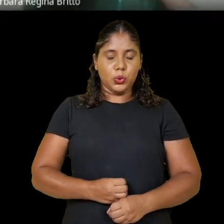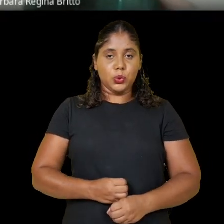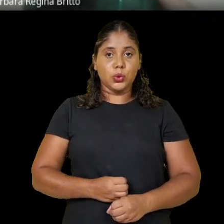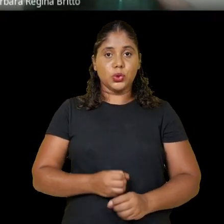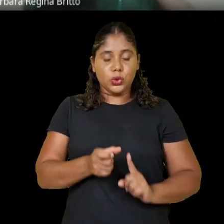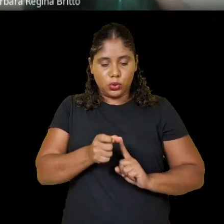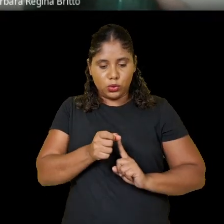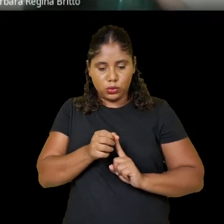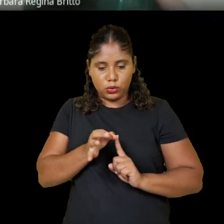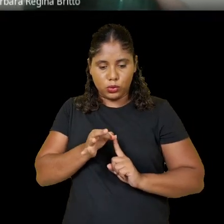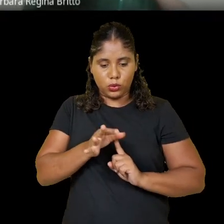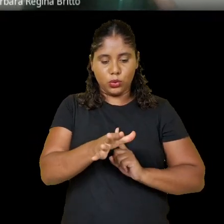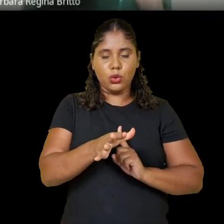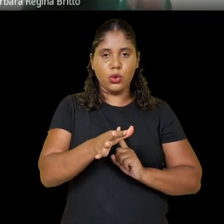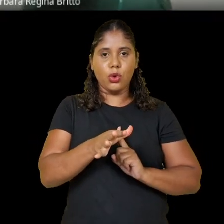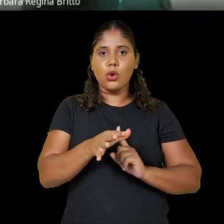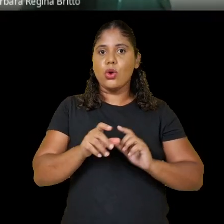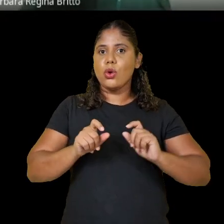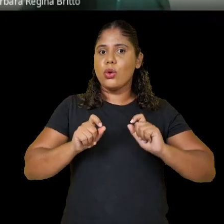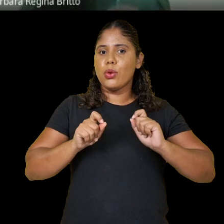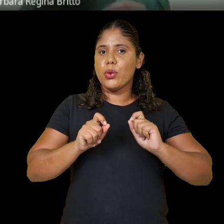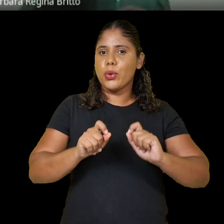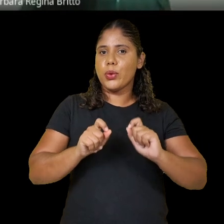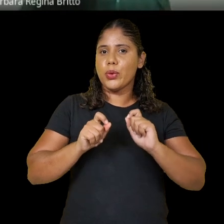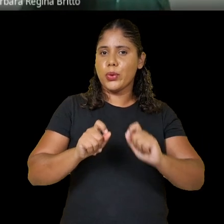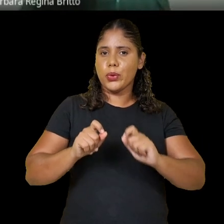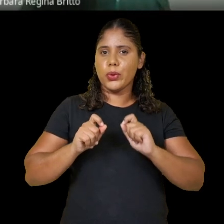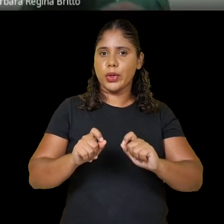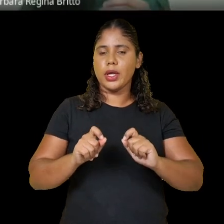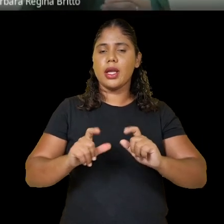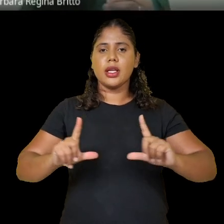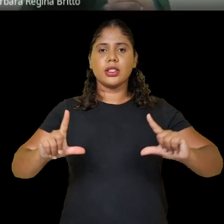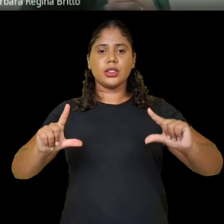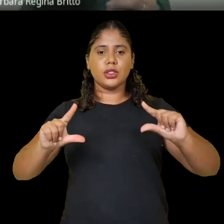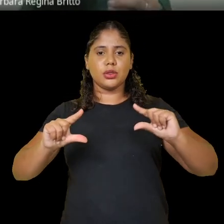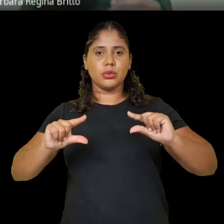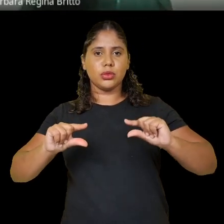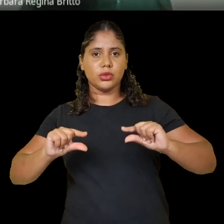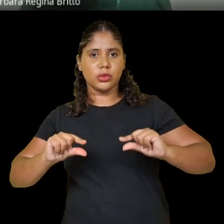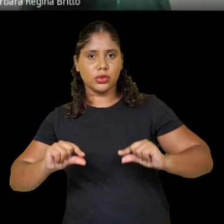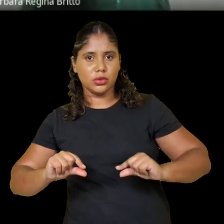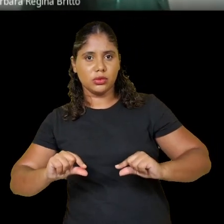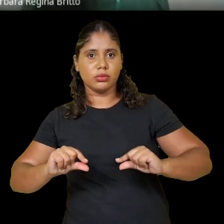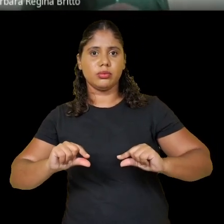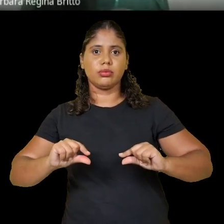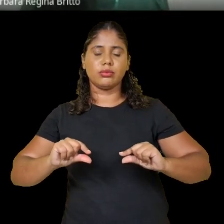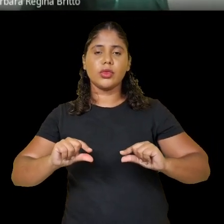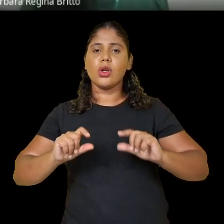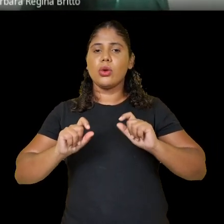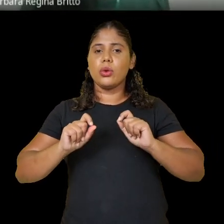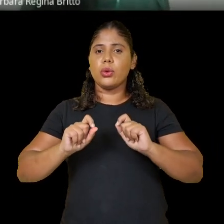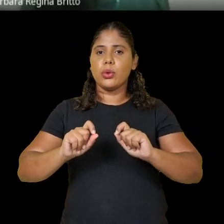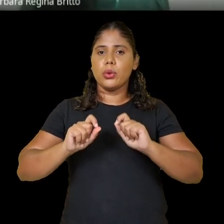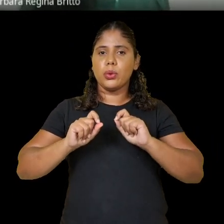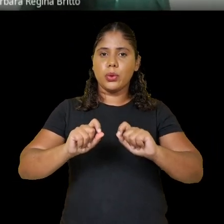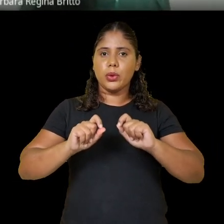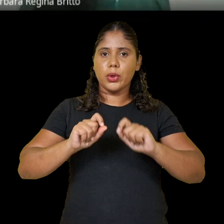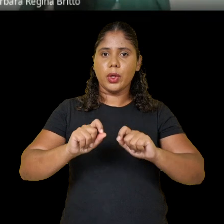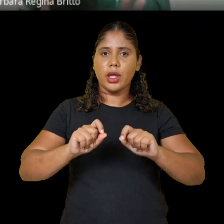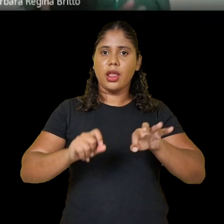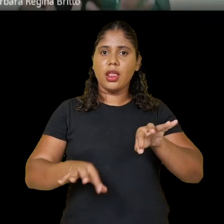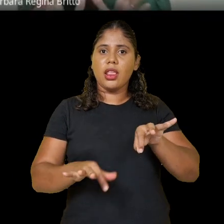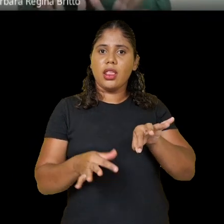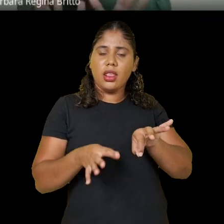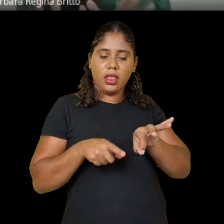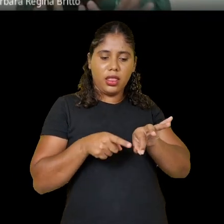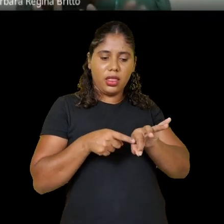isso vai também reduzir o peristaltismo da uretral e vai favorecer uma estase, né,